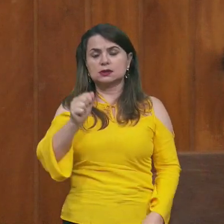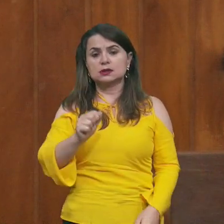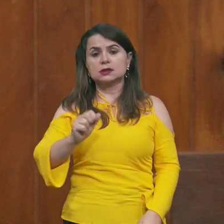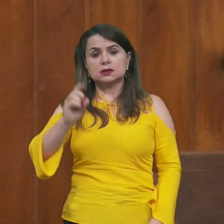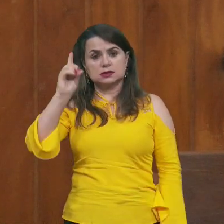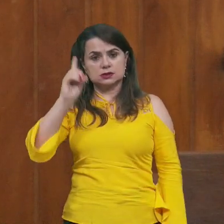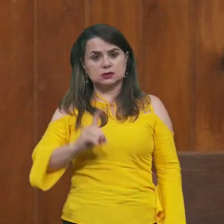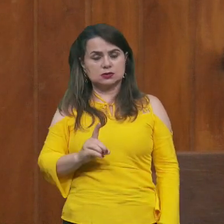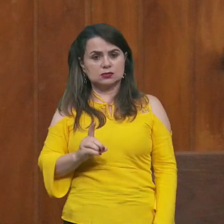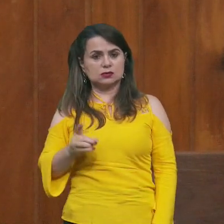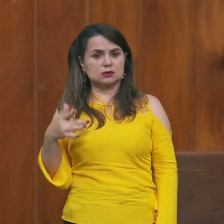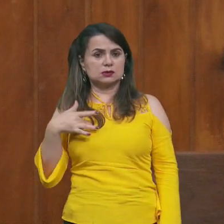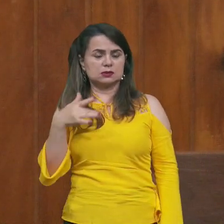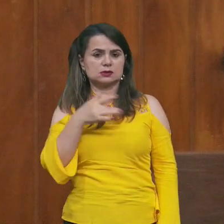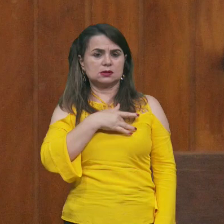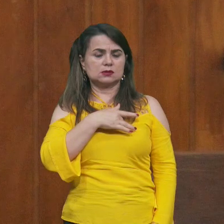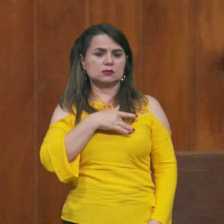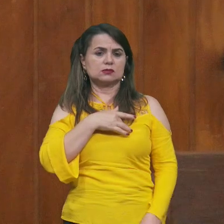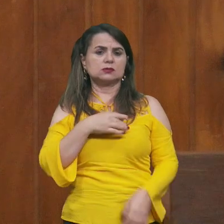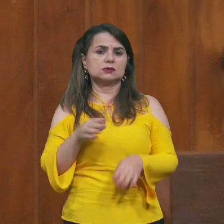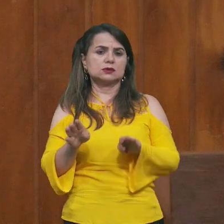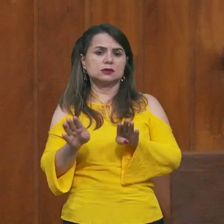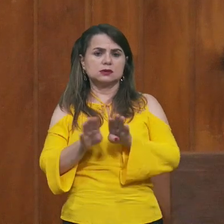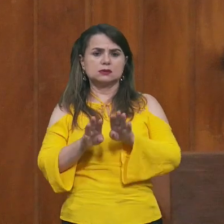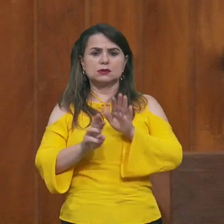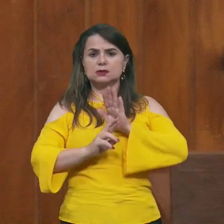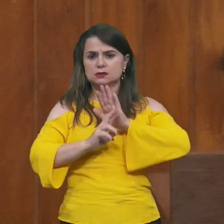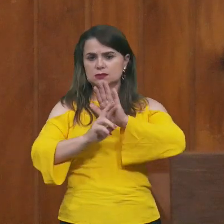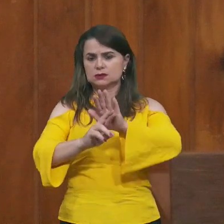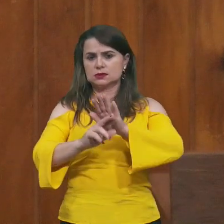representando aqui a doutora Paloma Aparecida Libânio,